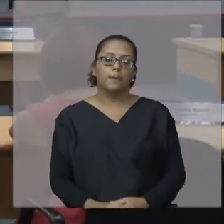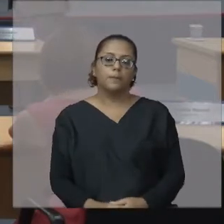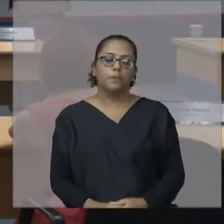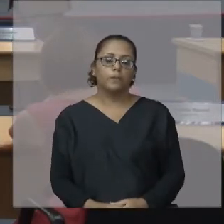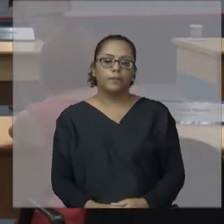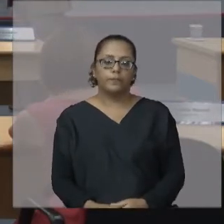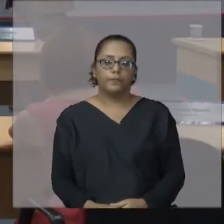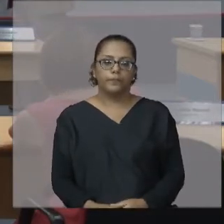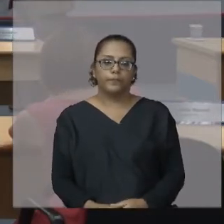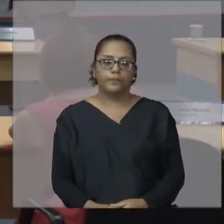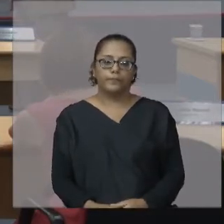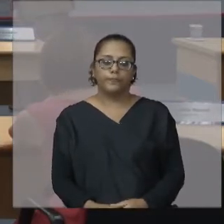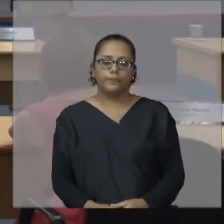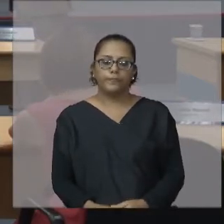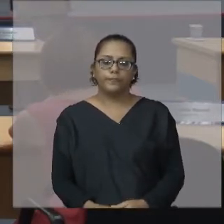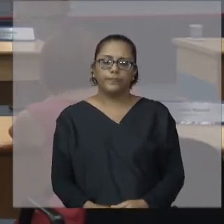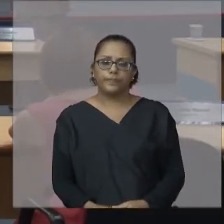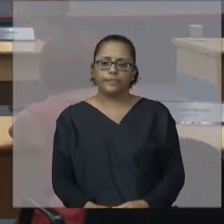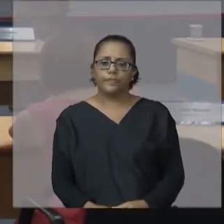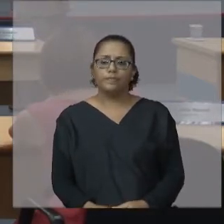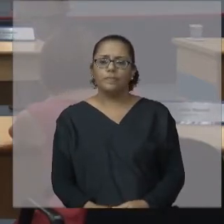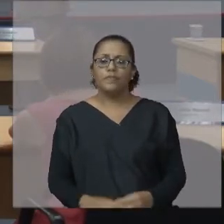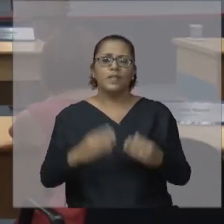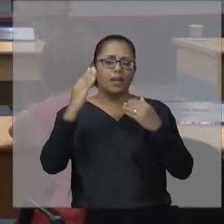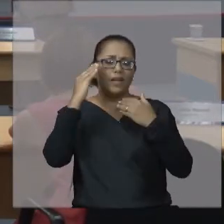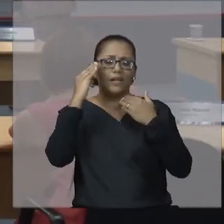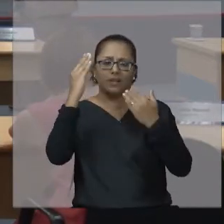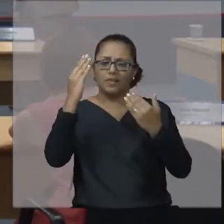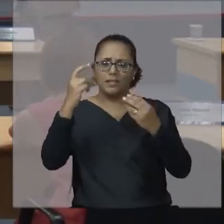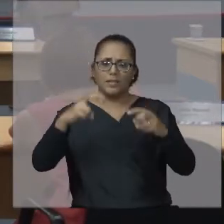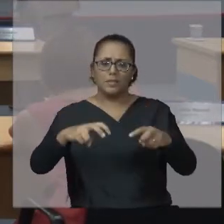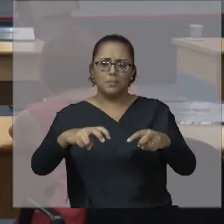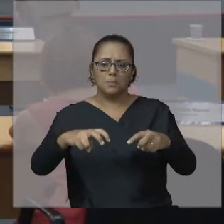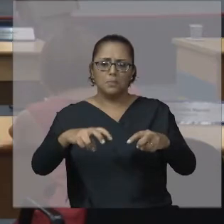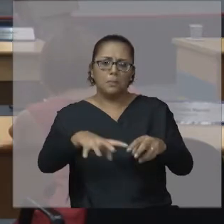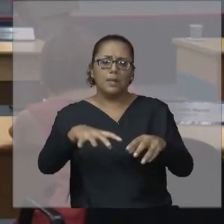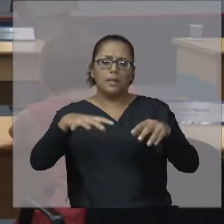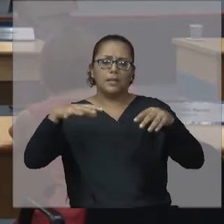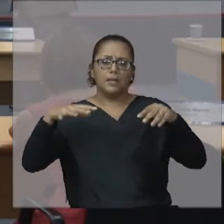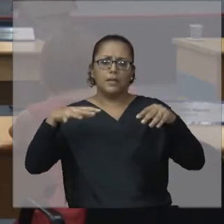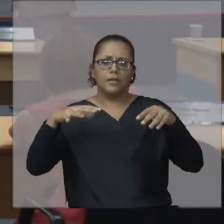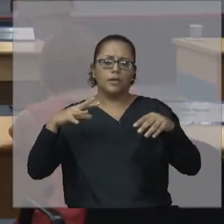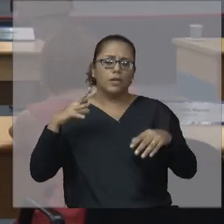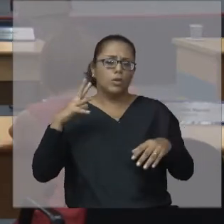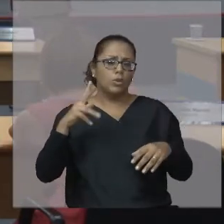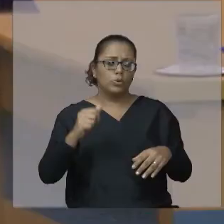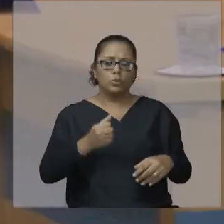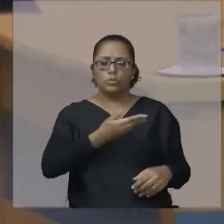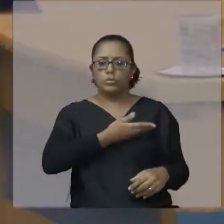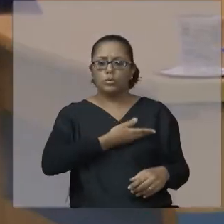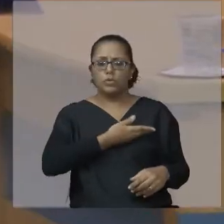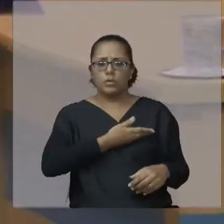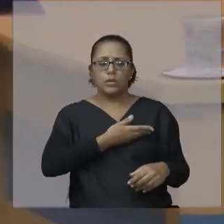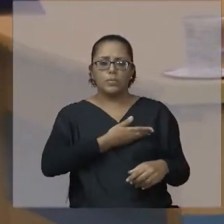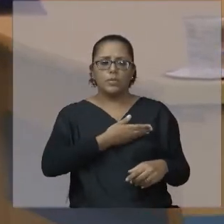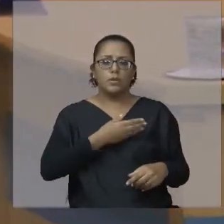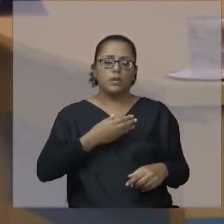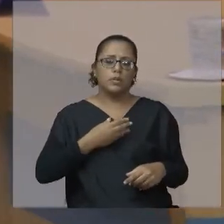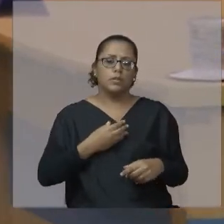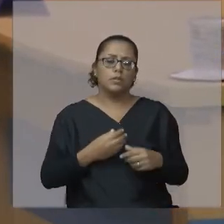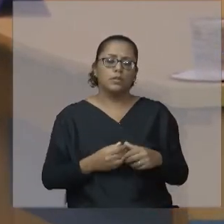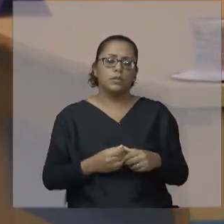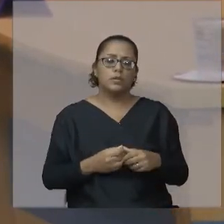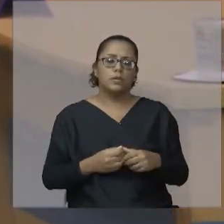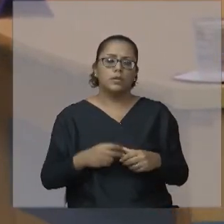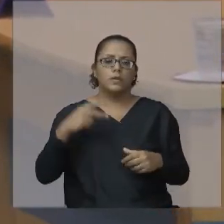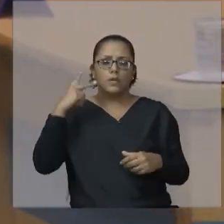Senhor presidente, eu quero agradecer ao plenário, a todos os colegas vereadores e vereadoras que votaram em mim para a